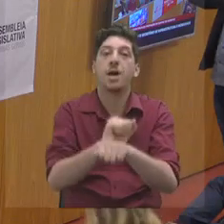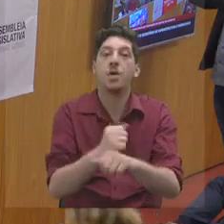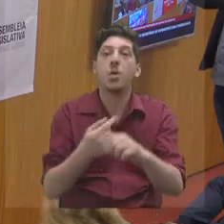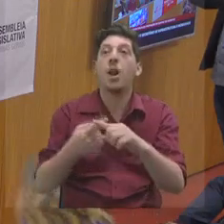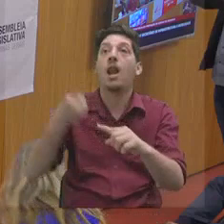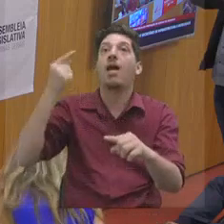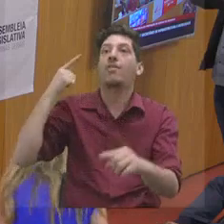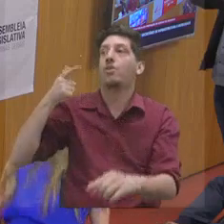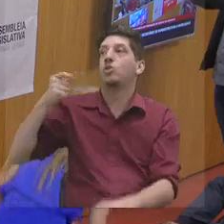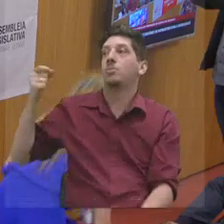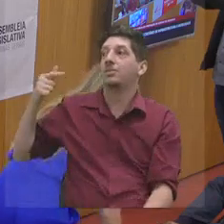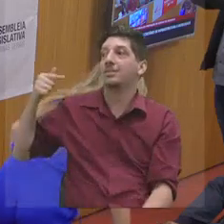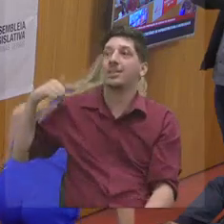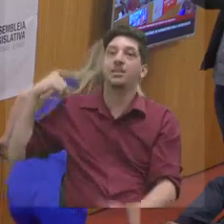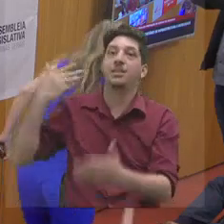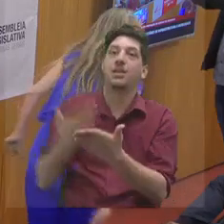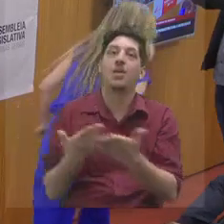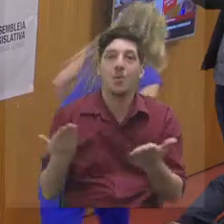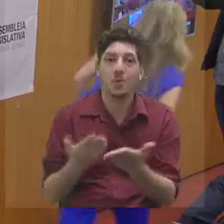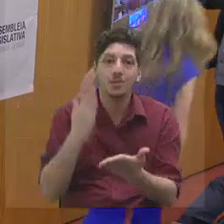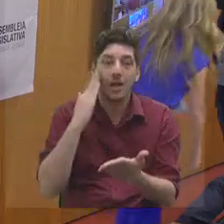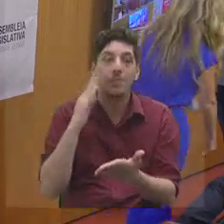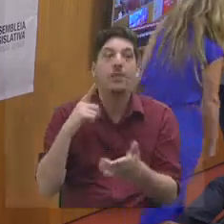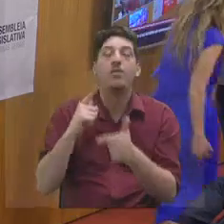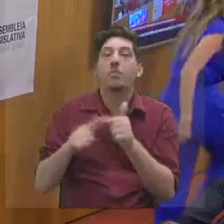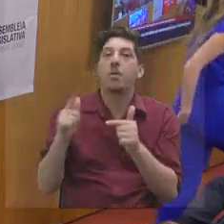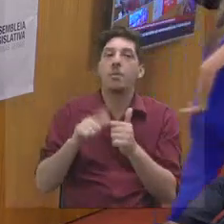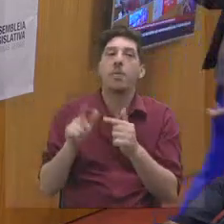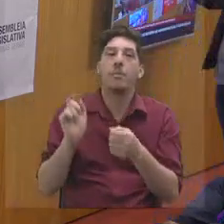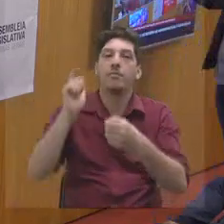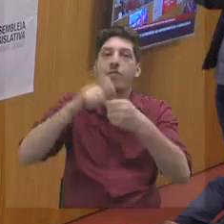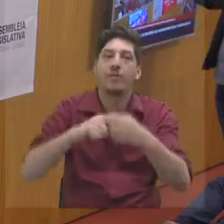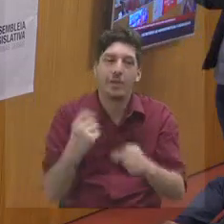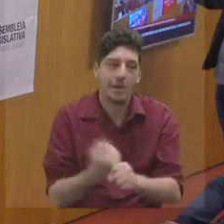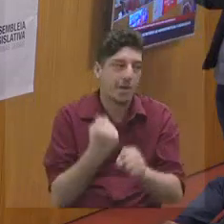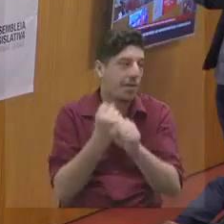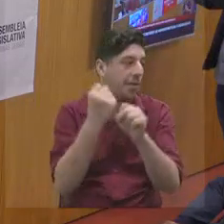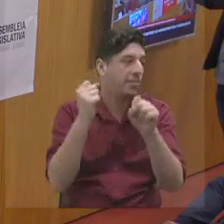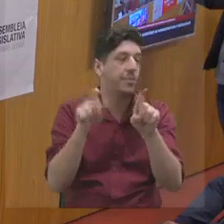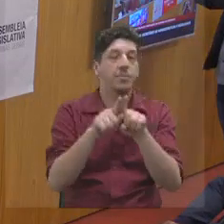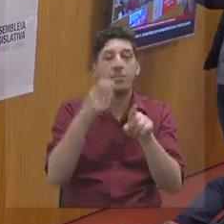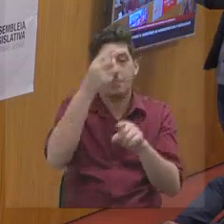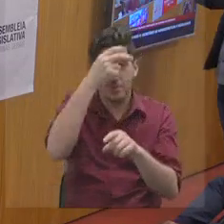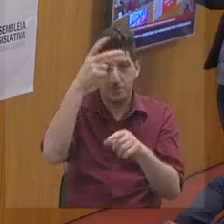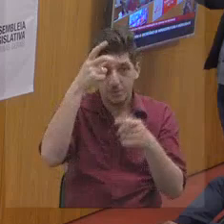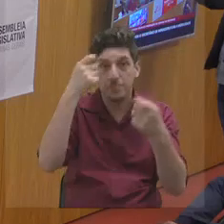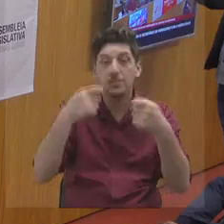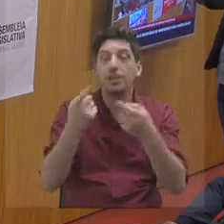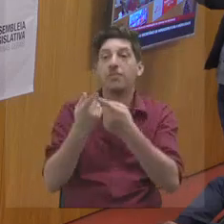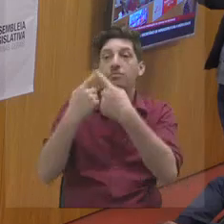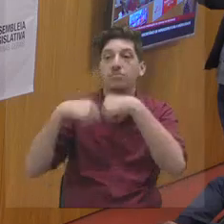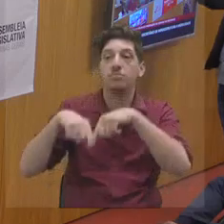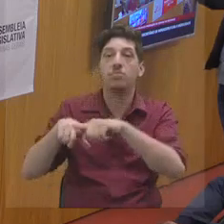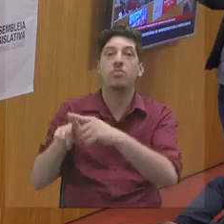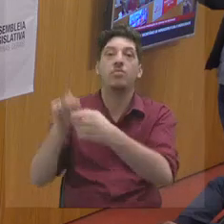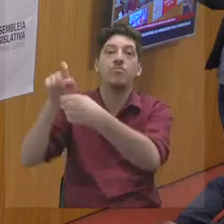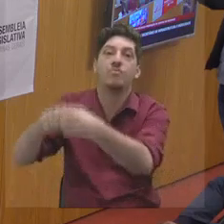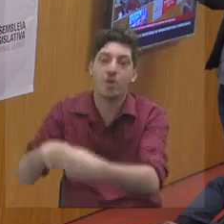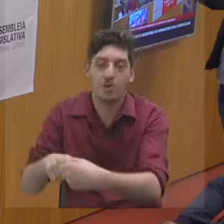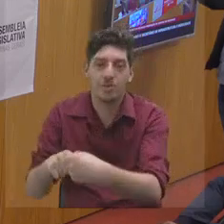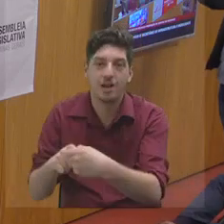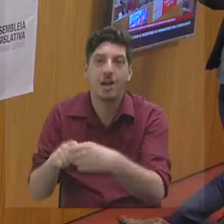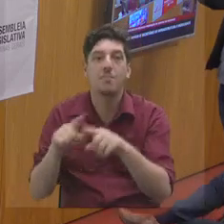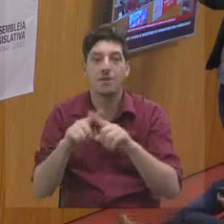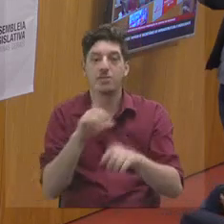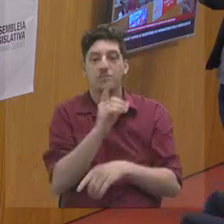E aí houve todo um problema para reinício de obra a prefeitura tinha que devolver o terreno mas o Dr assumiu esse papel junto